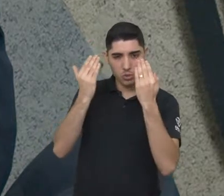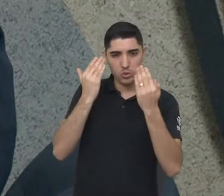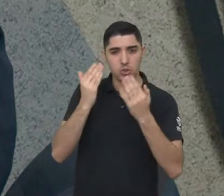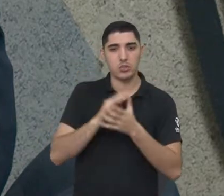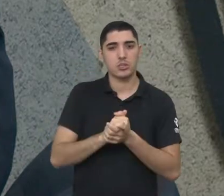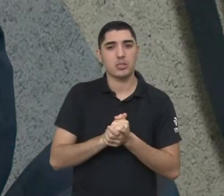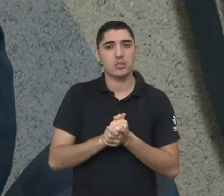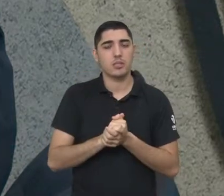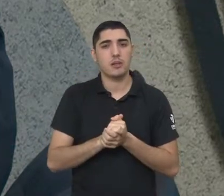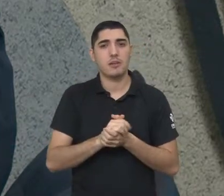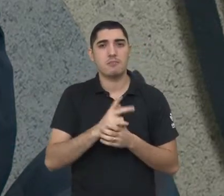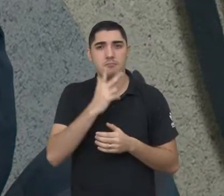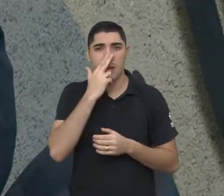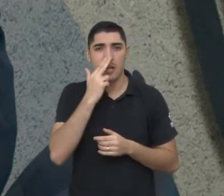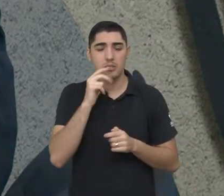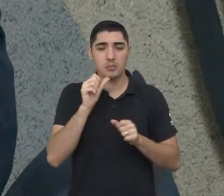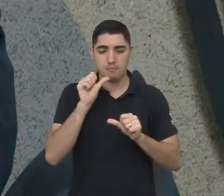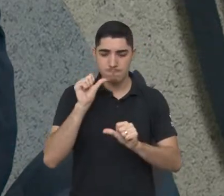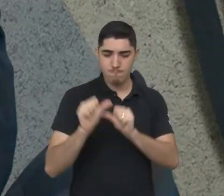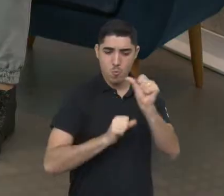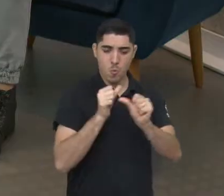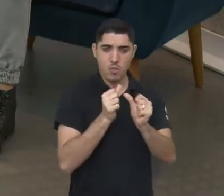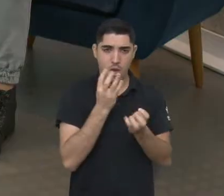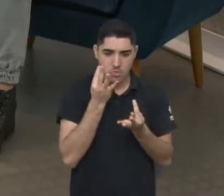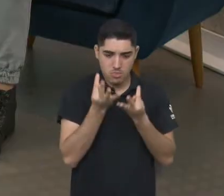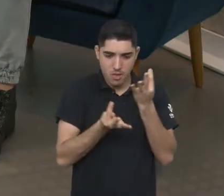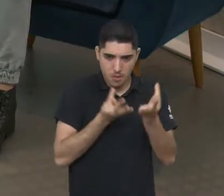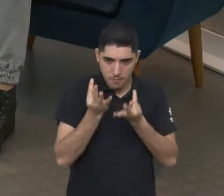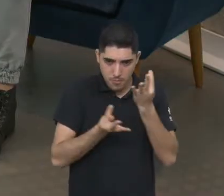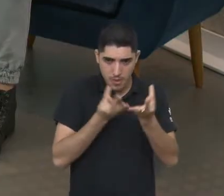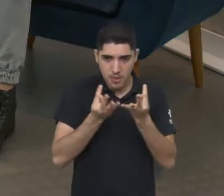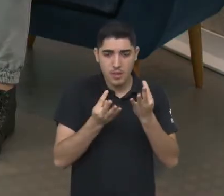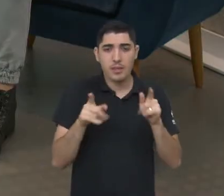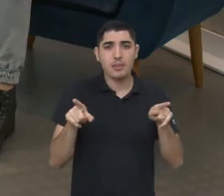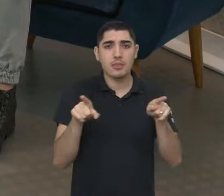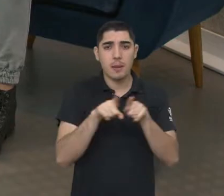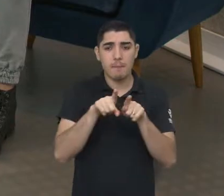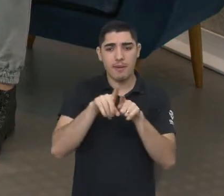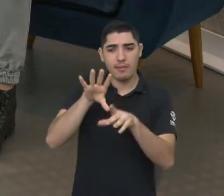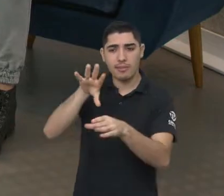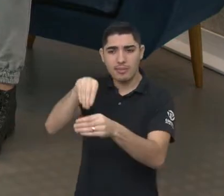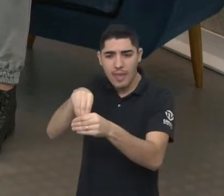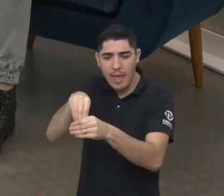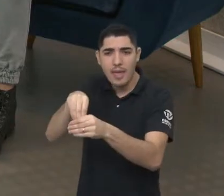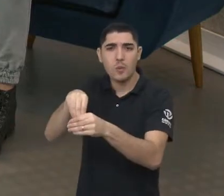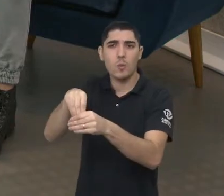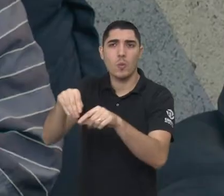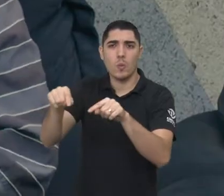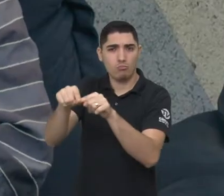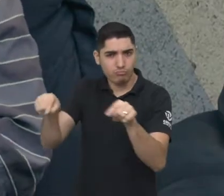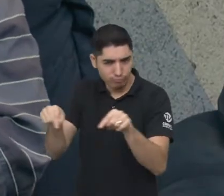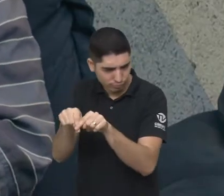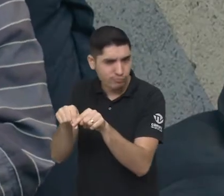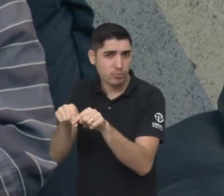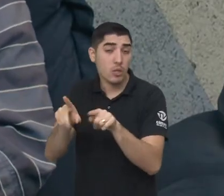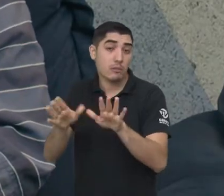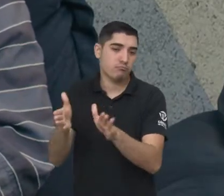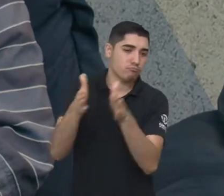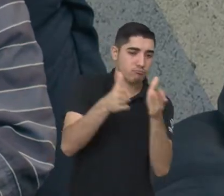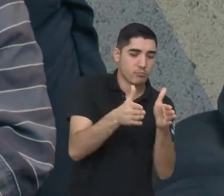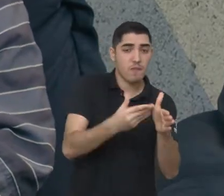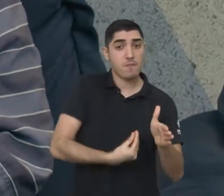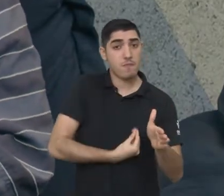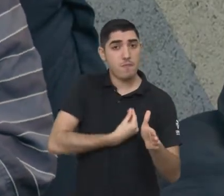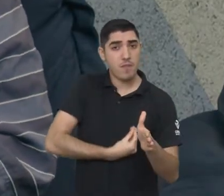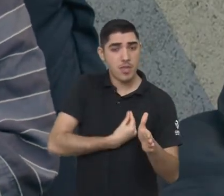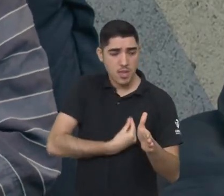psicologia, ela vira terapia e entre consultório e vida, até para falar